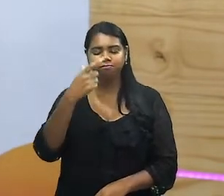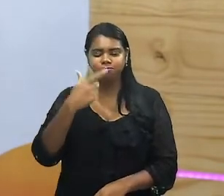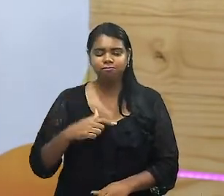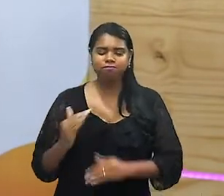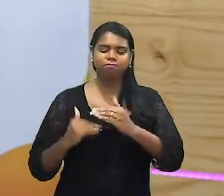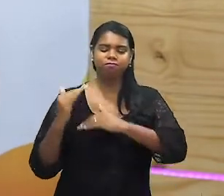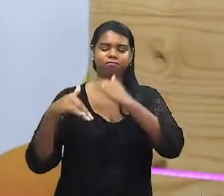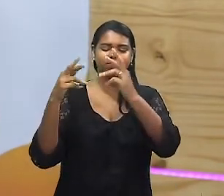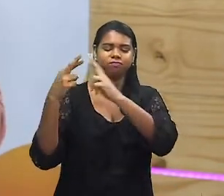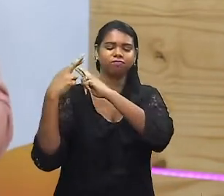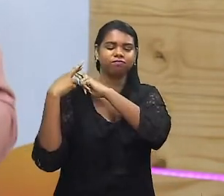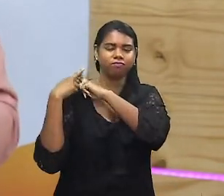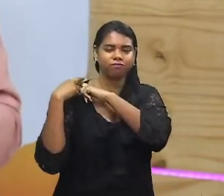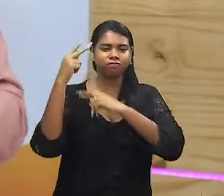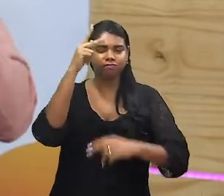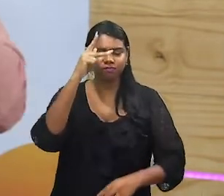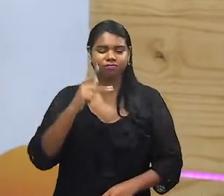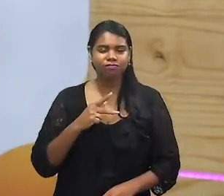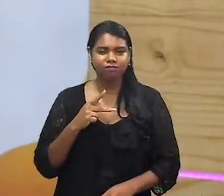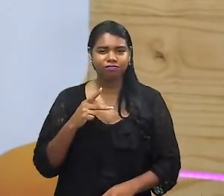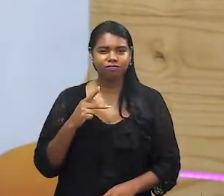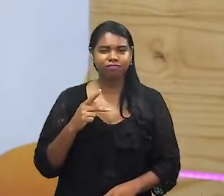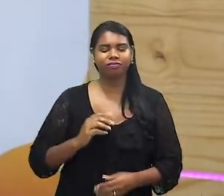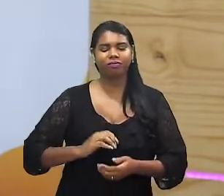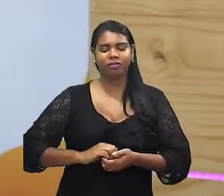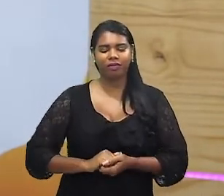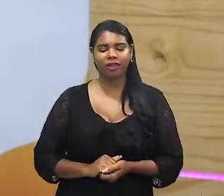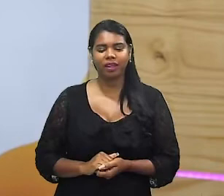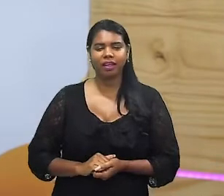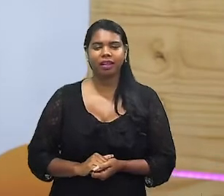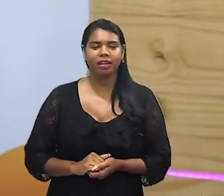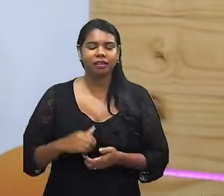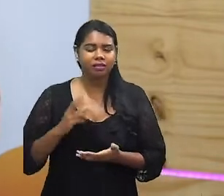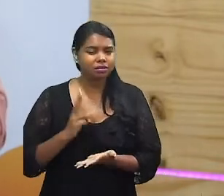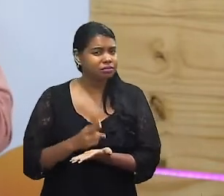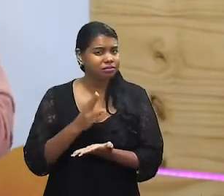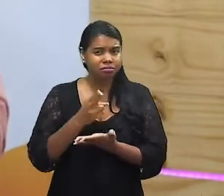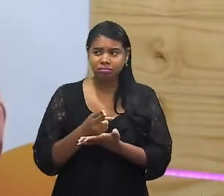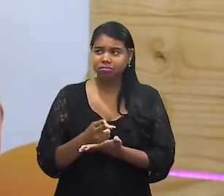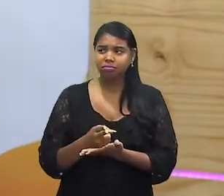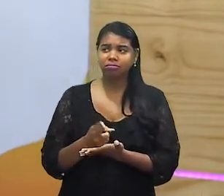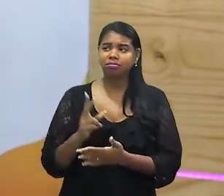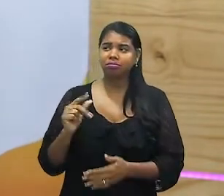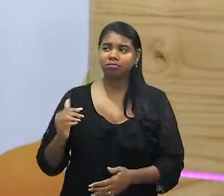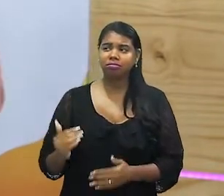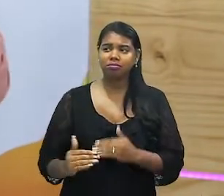desenvolvimento e da construção dessa identidade. E essa heteronomia, ela vai durar durante muito